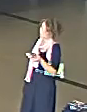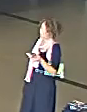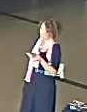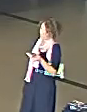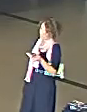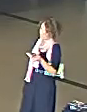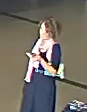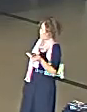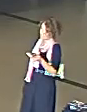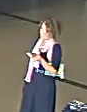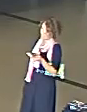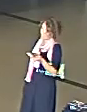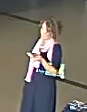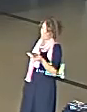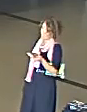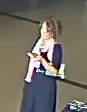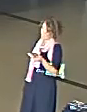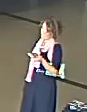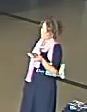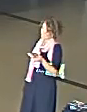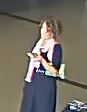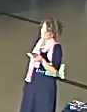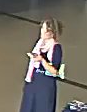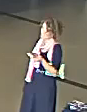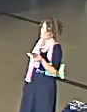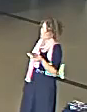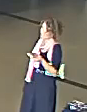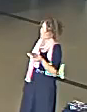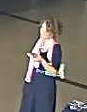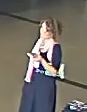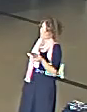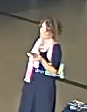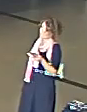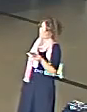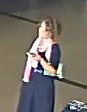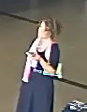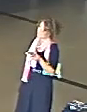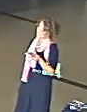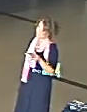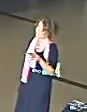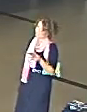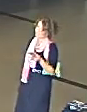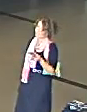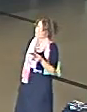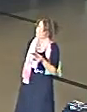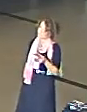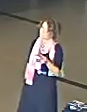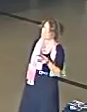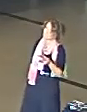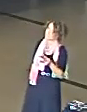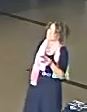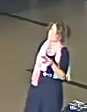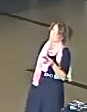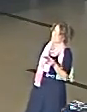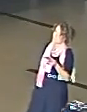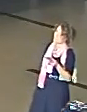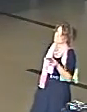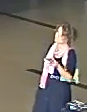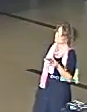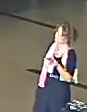mas eles passaram esse esse mesmo camarada que viu essa essa coisa não viu